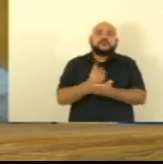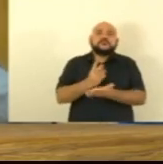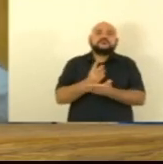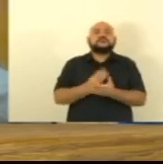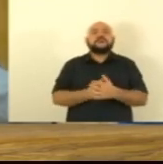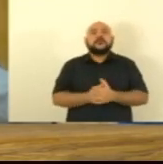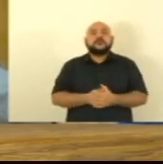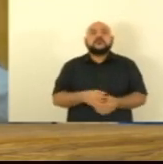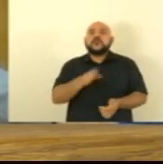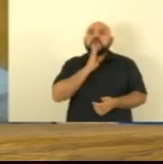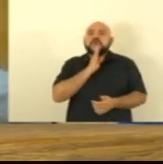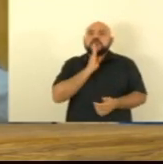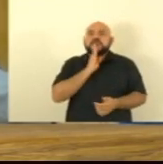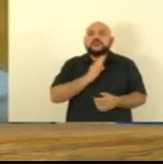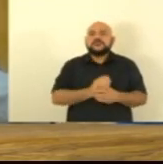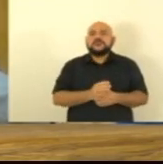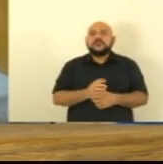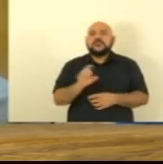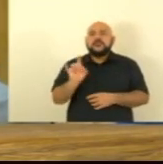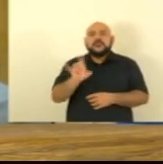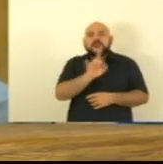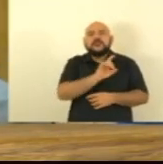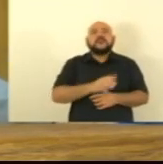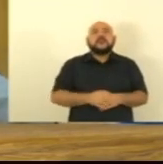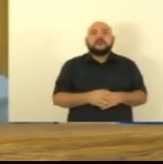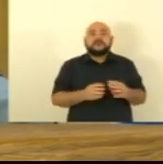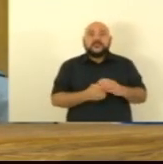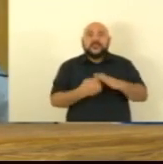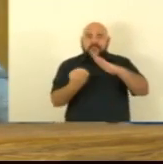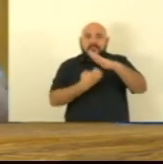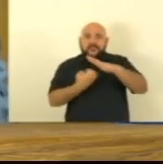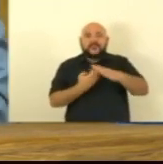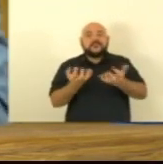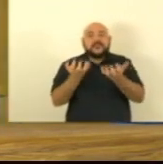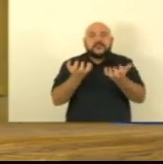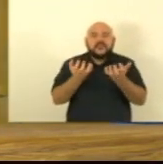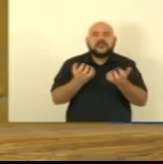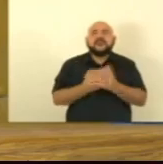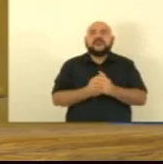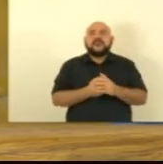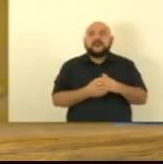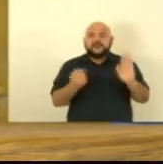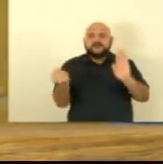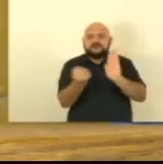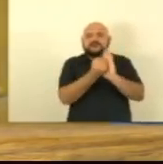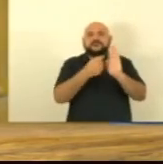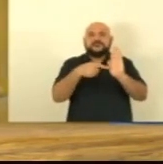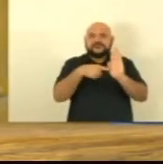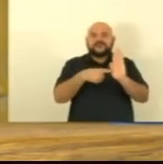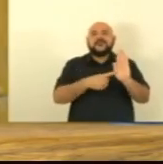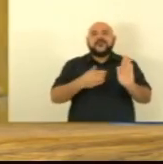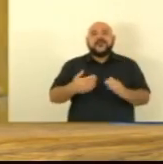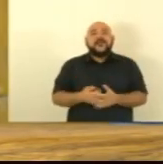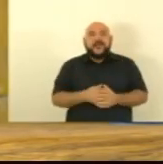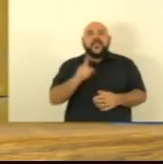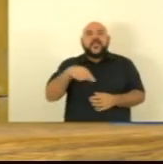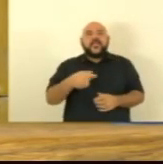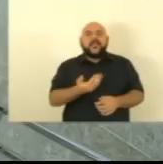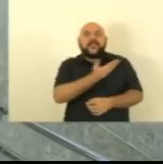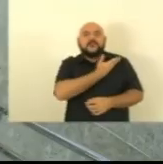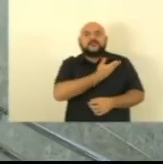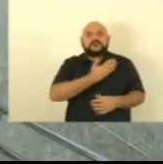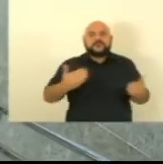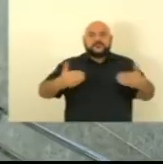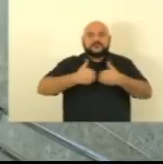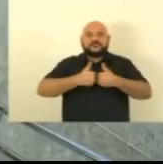empresas que queiram ter esse selo de amigo do autista. Muito obrigado. Muito obrigado, deputado Alan. O projeto foi